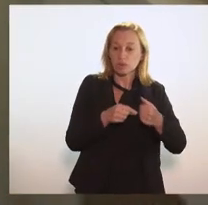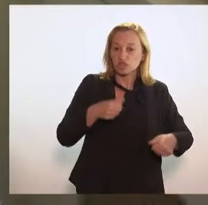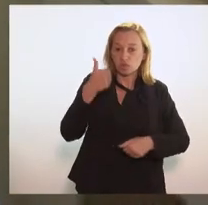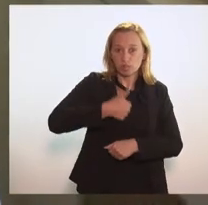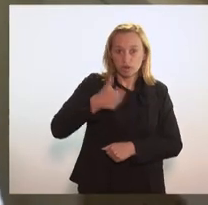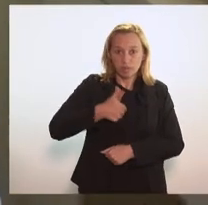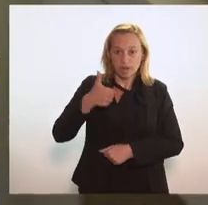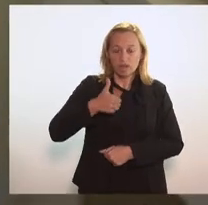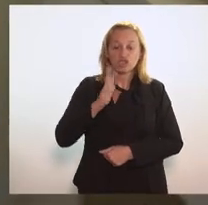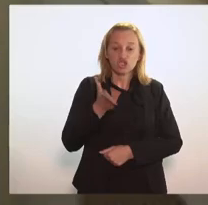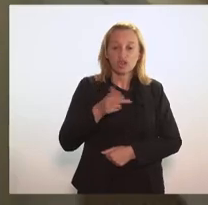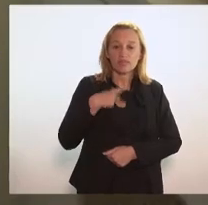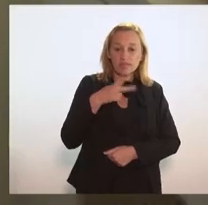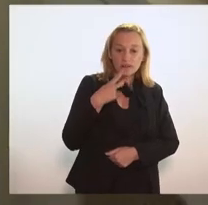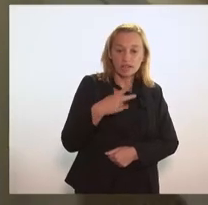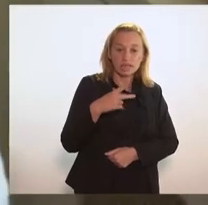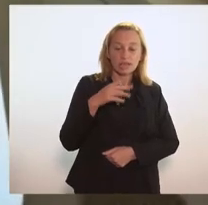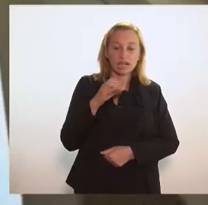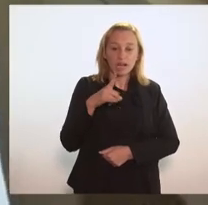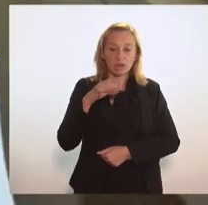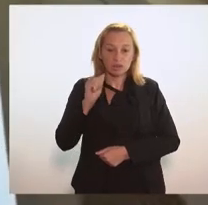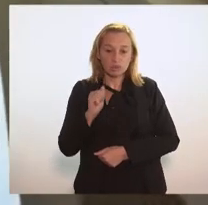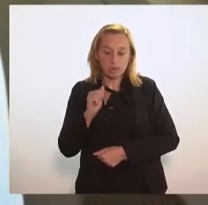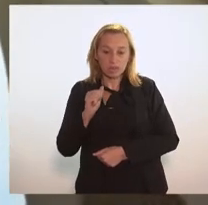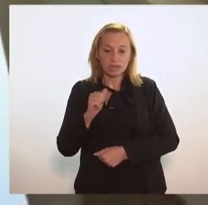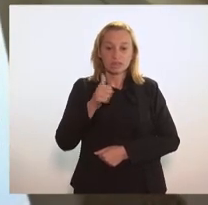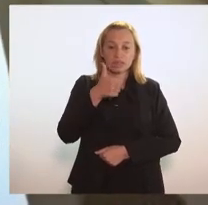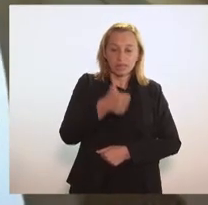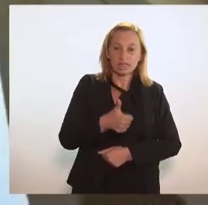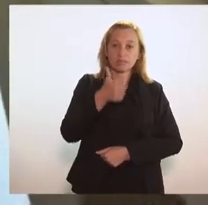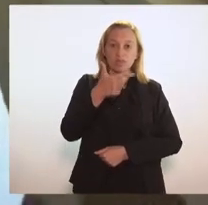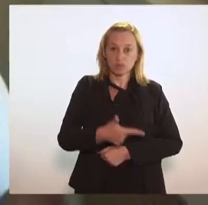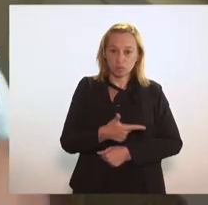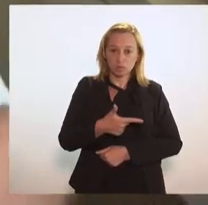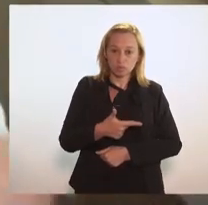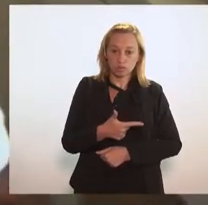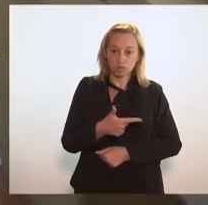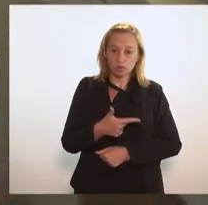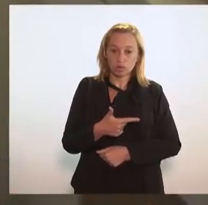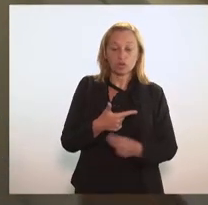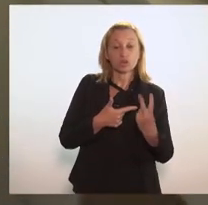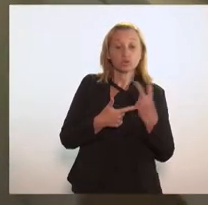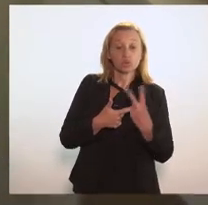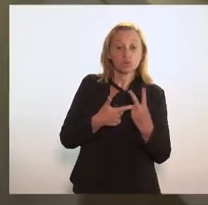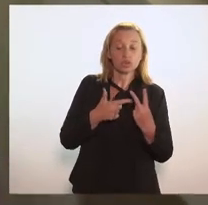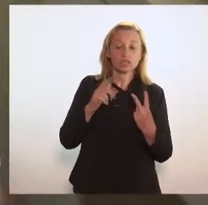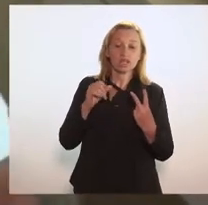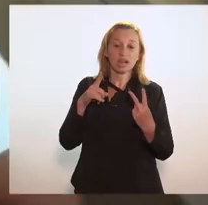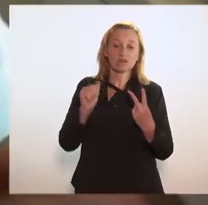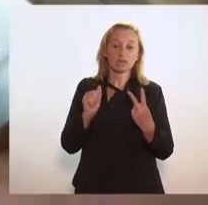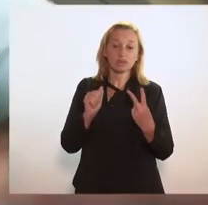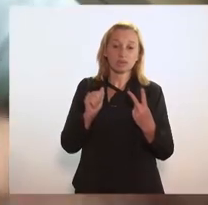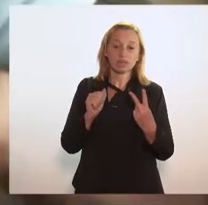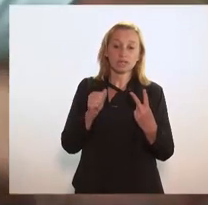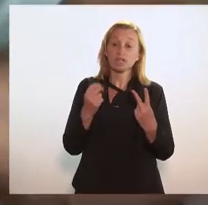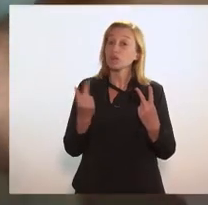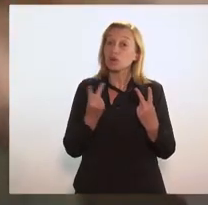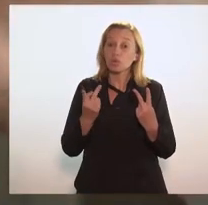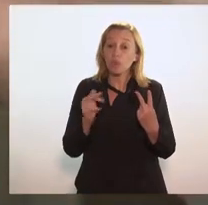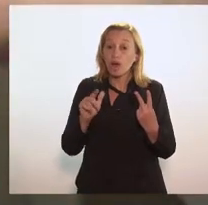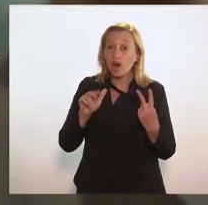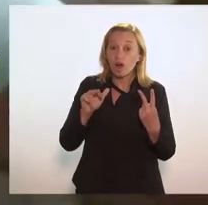primeiro ele já fala na cláusula décima segunda são duas causas distintas o